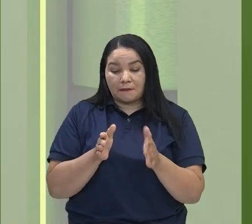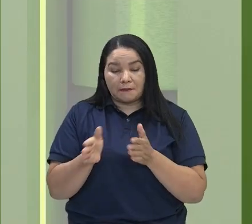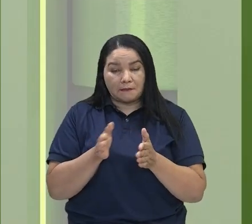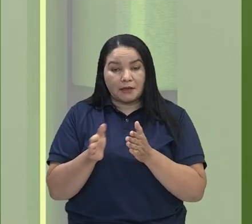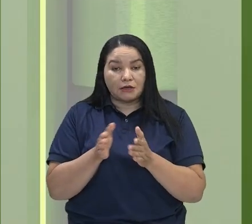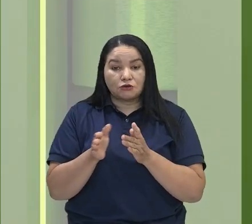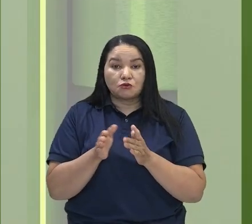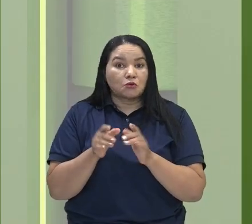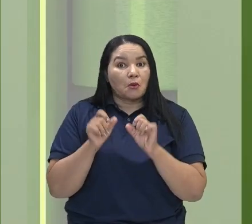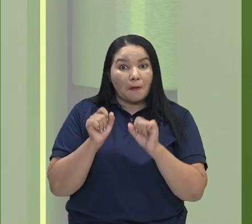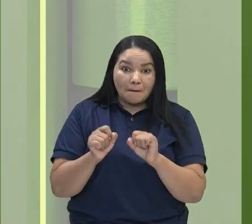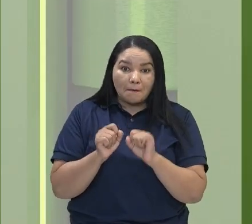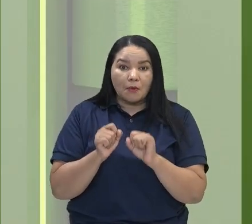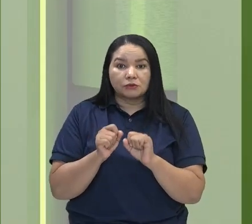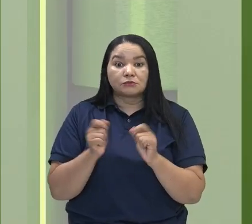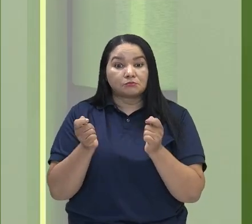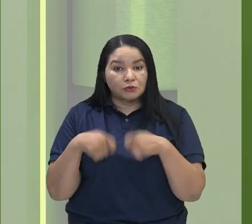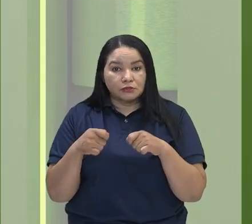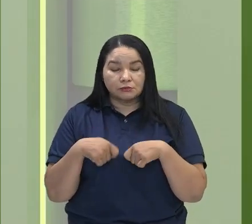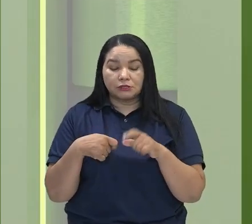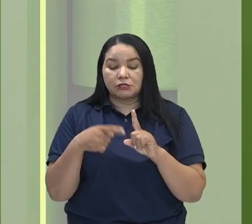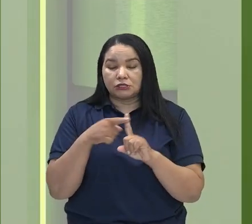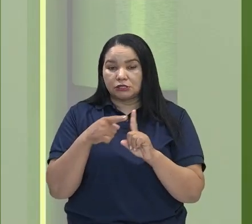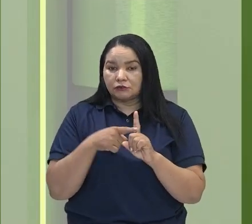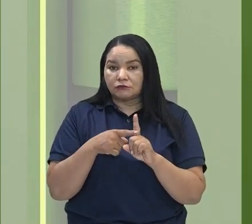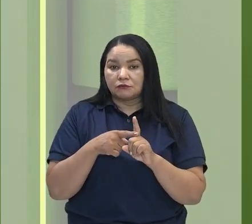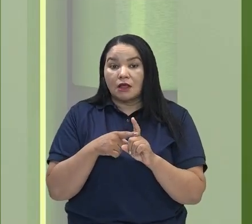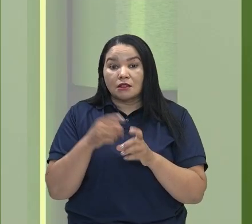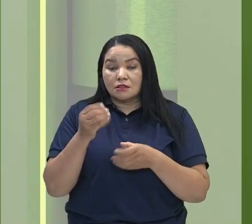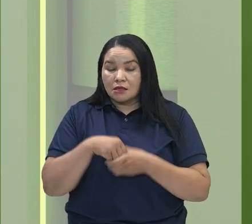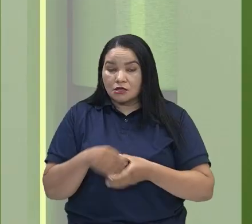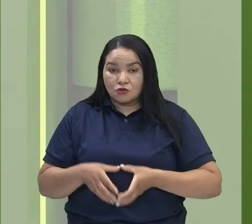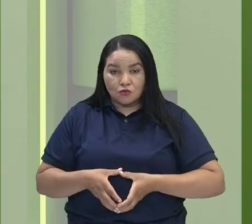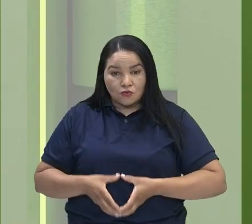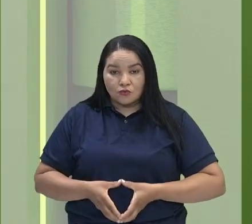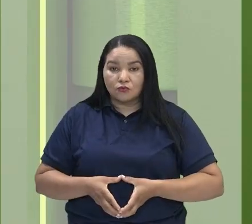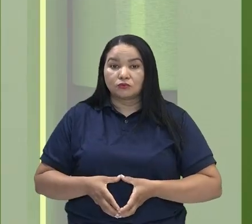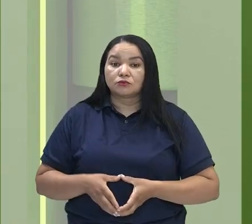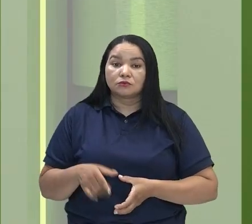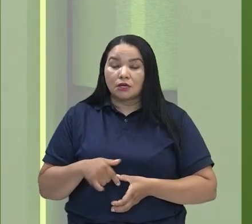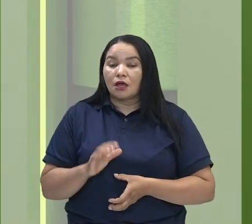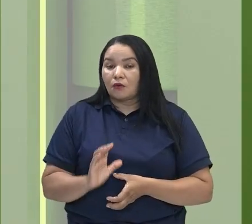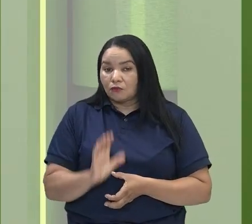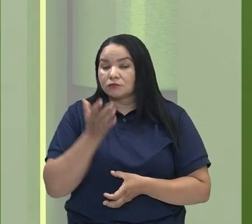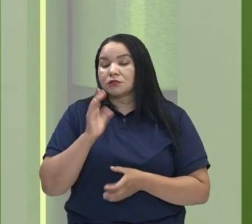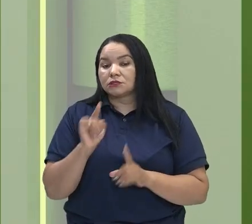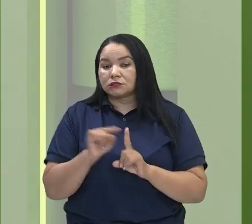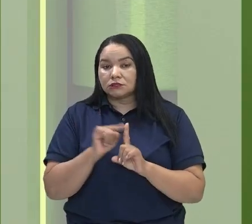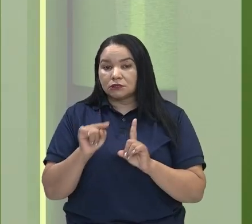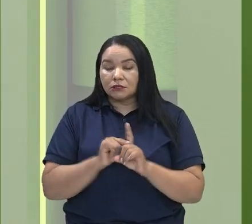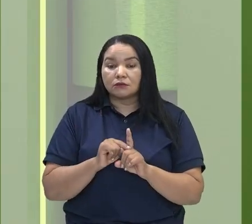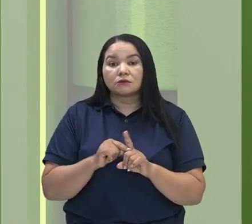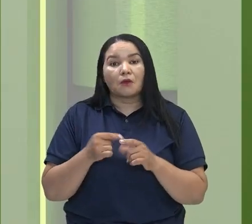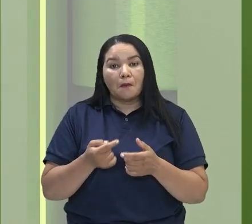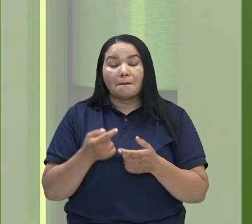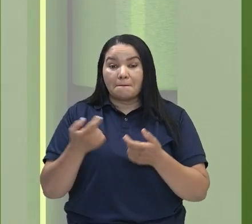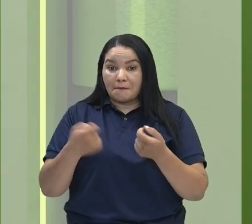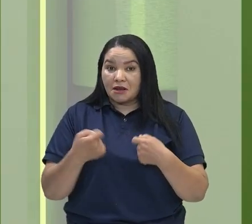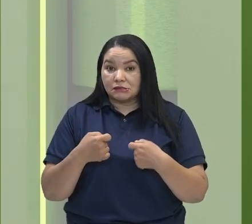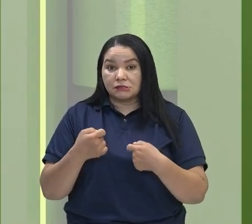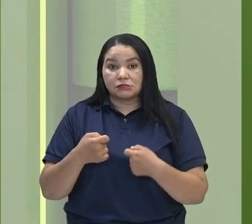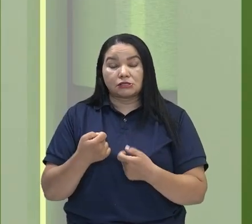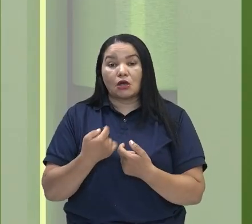Porque é ela que vai abrigar o bebê no seu útero, é no corpo da mulher que vai ocorrer a gestação. Então ela precisa também